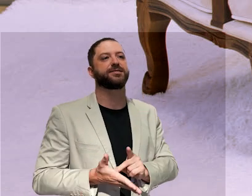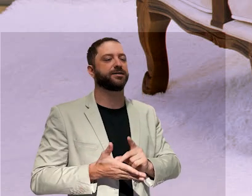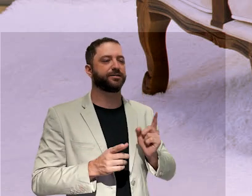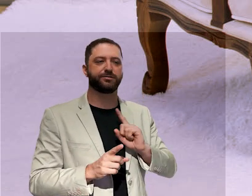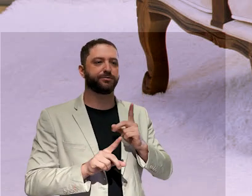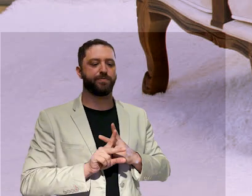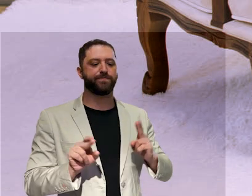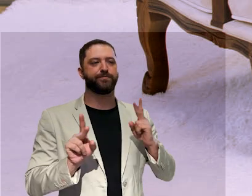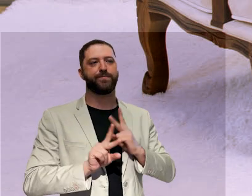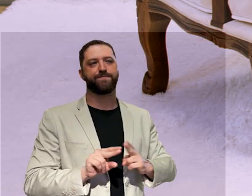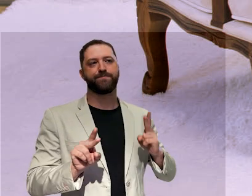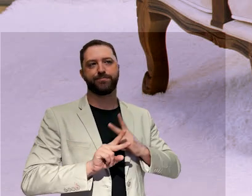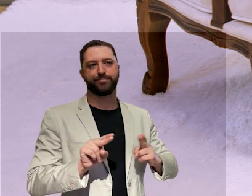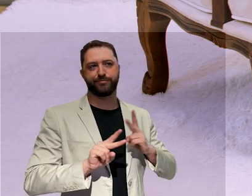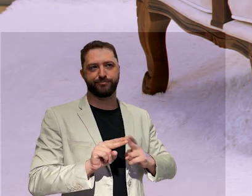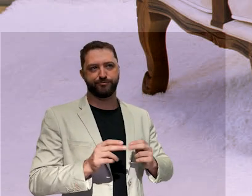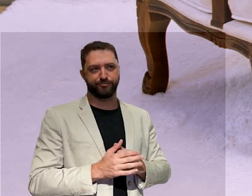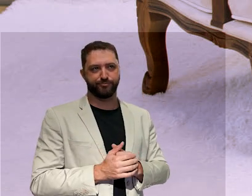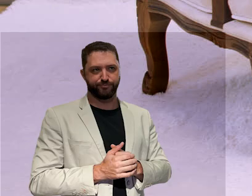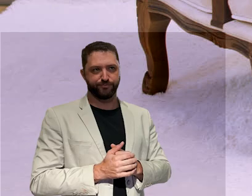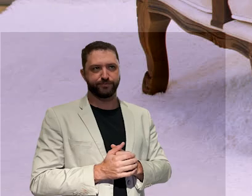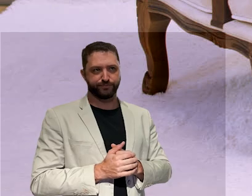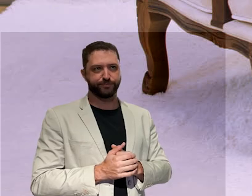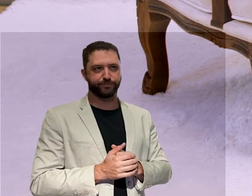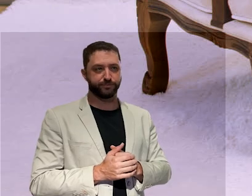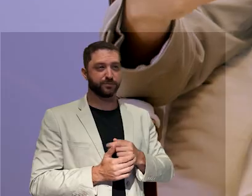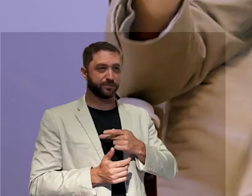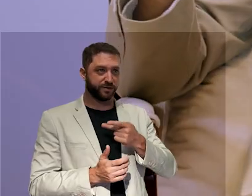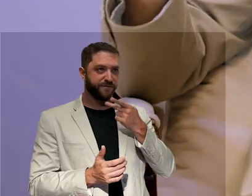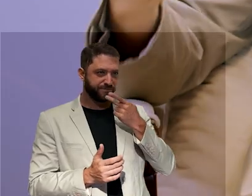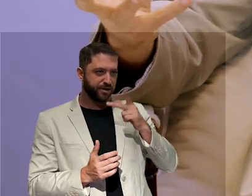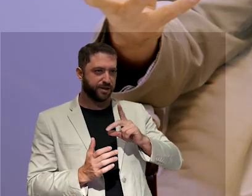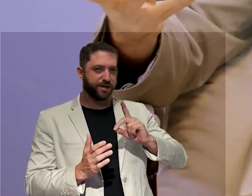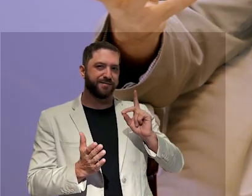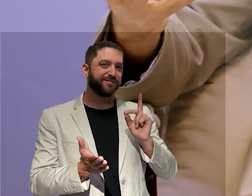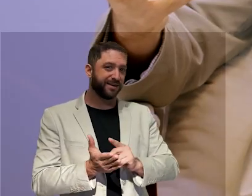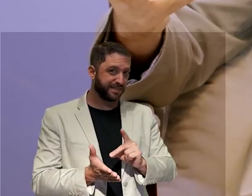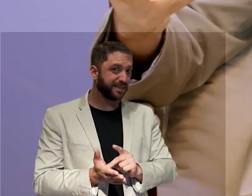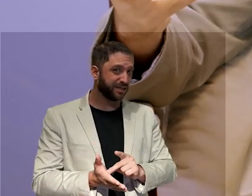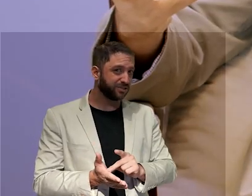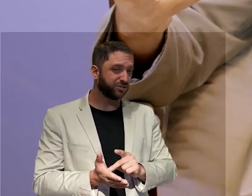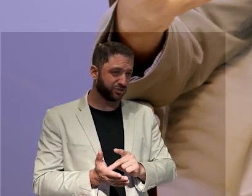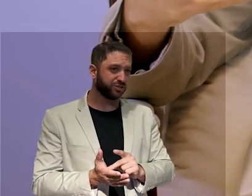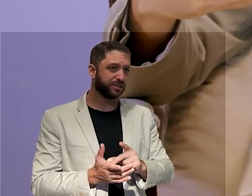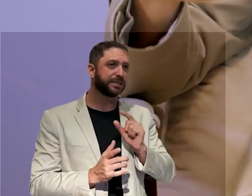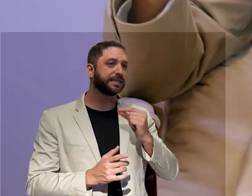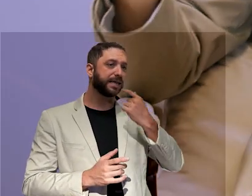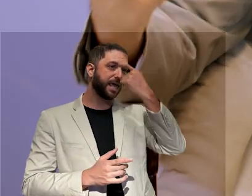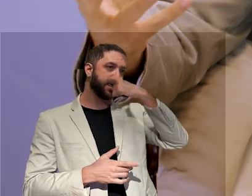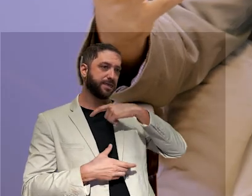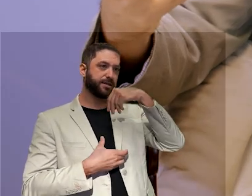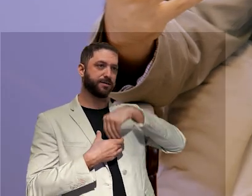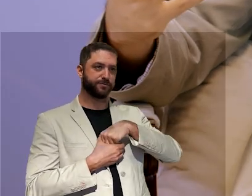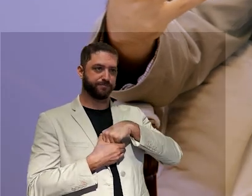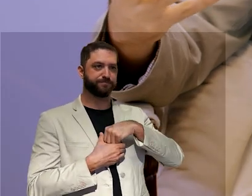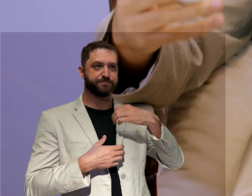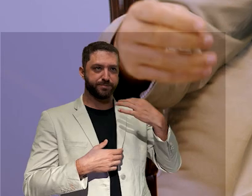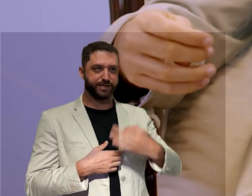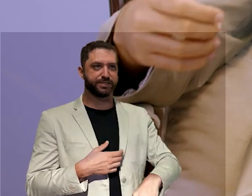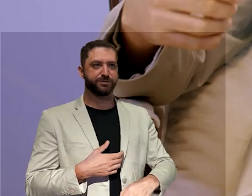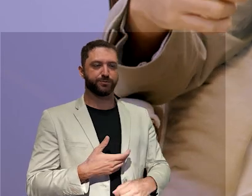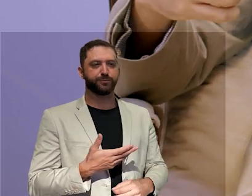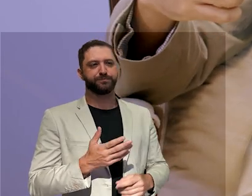é autêntico dentro de nós mesmos. Porque às vezes a gente tem medo de ser autêntico, porque a verdade... Expor a nossa